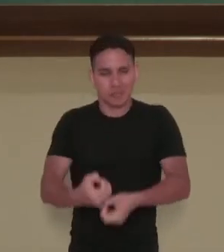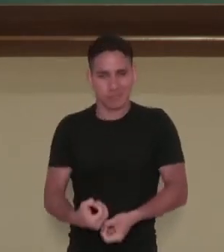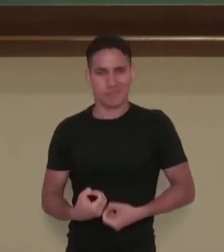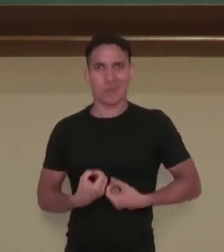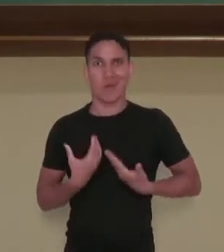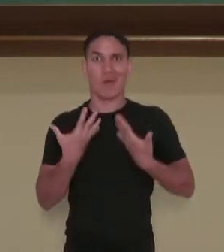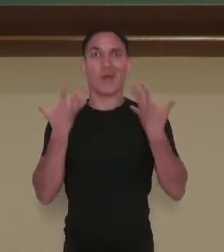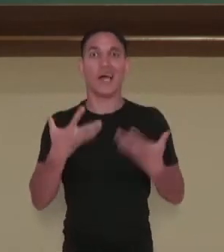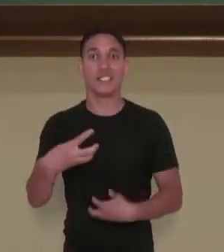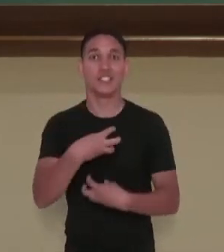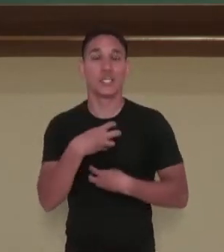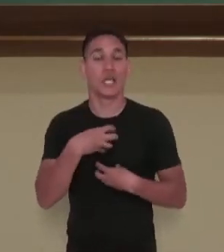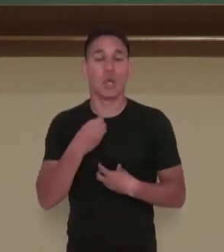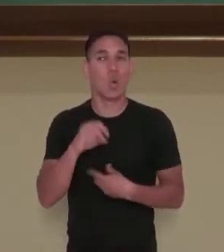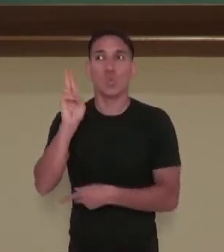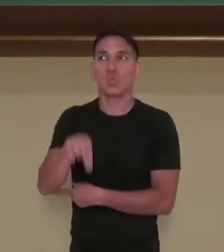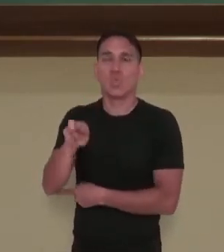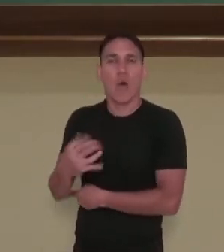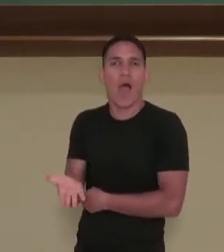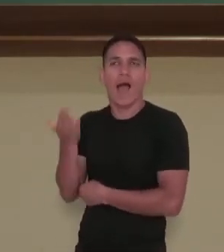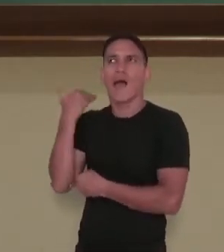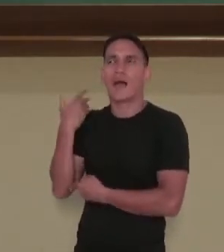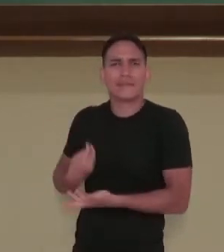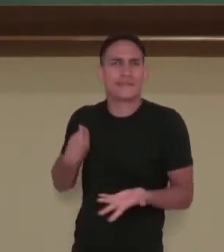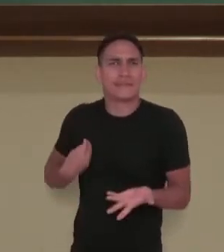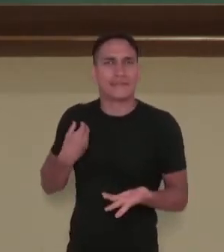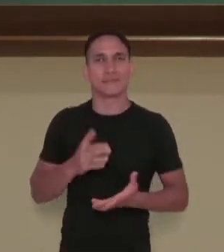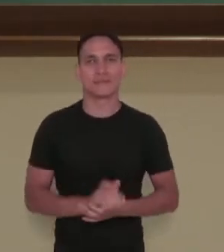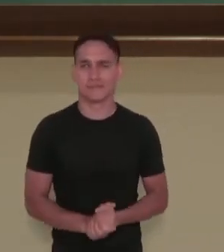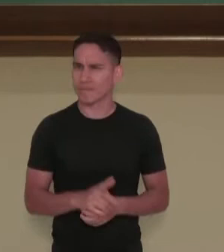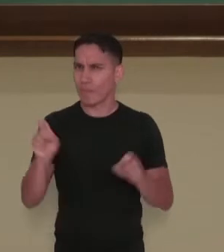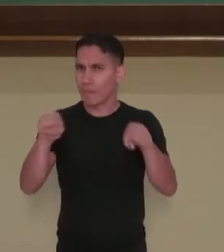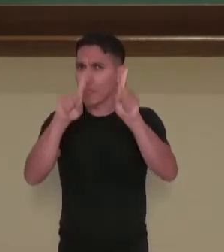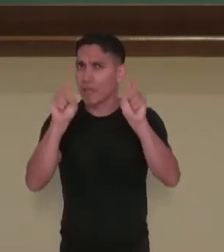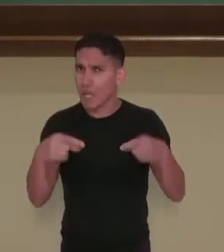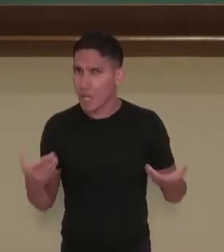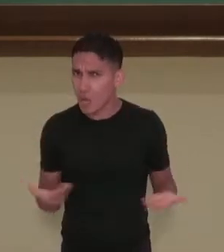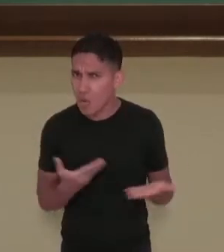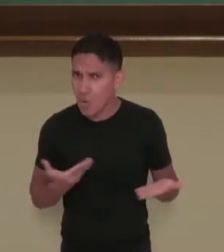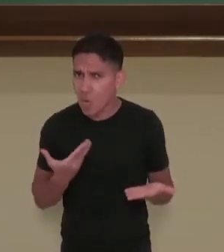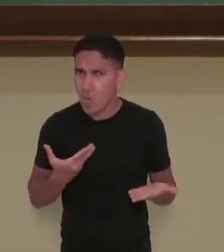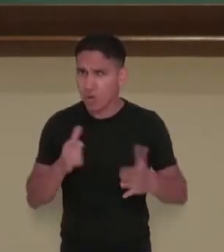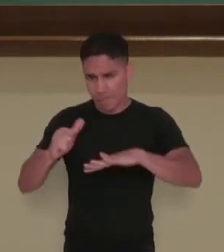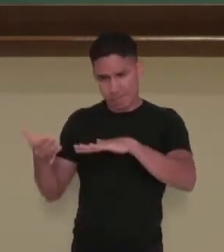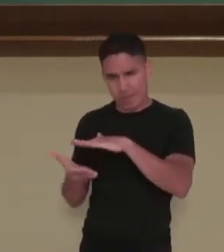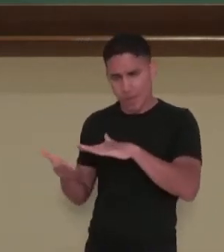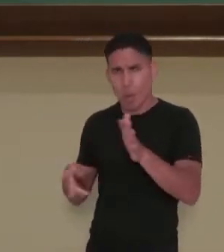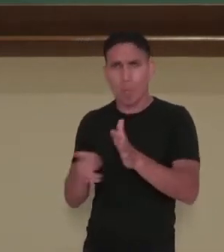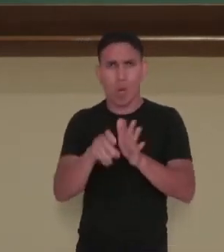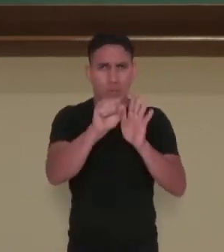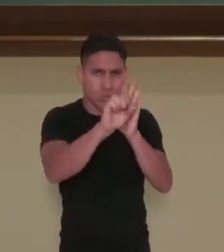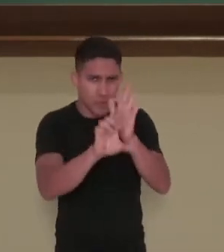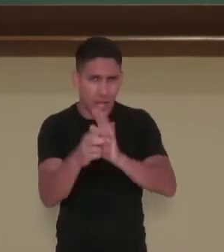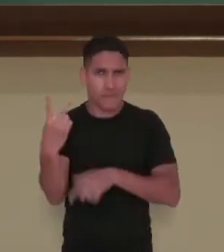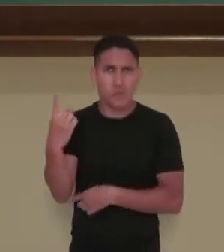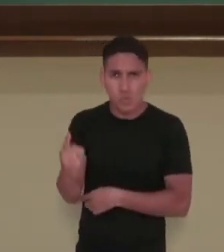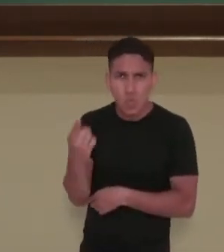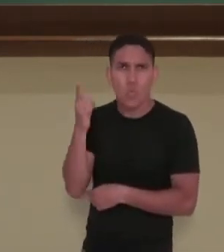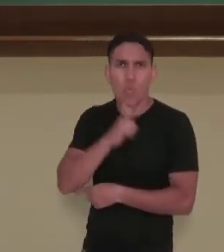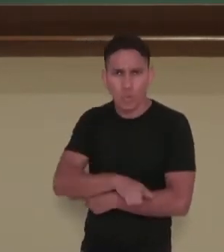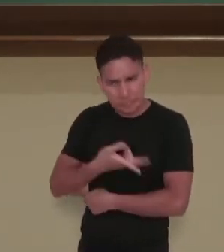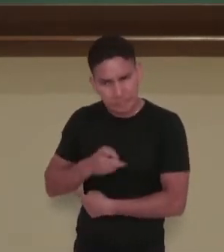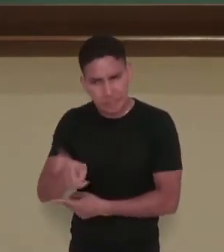sensações até então nunca vividas. Será que hoje, na contemporaneidade, em pleno século XXI, ainda há